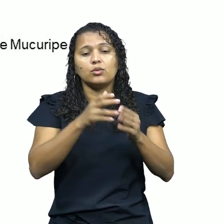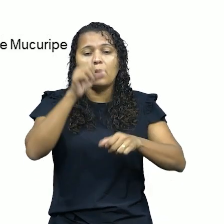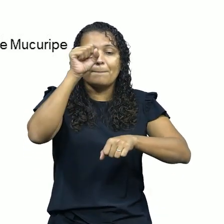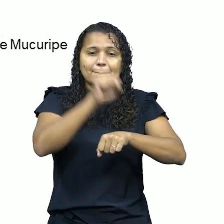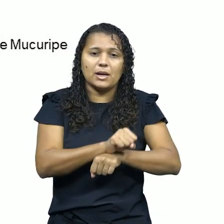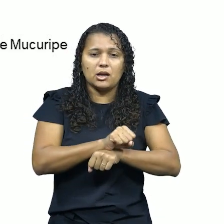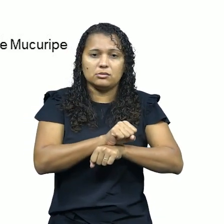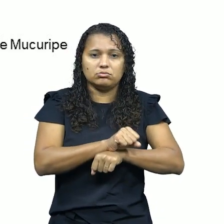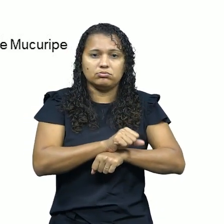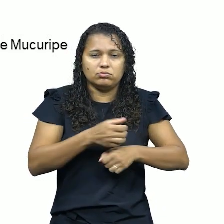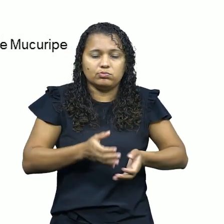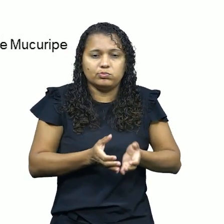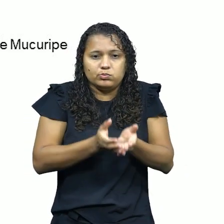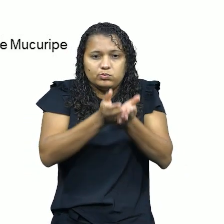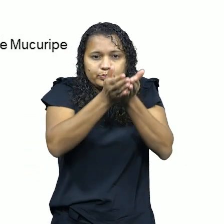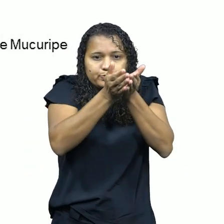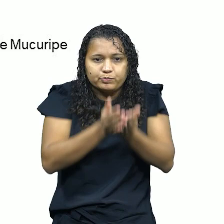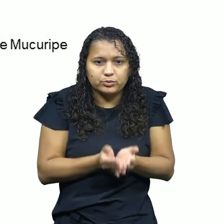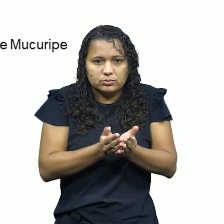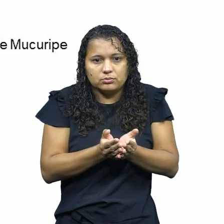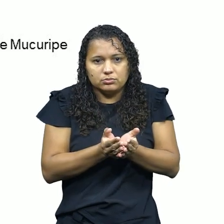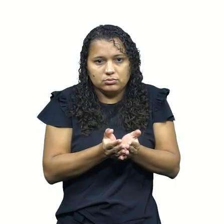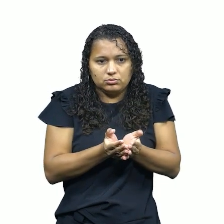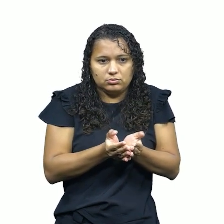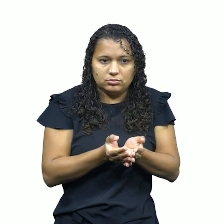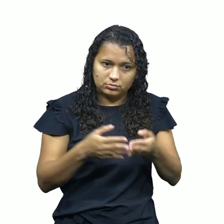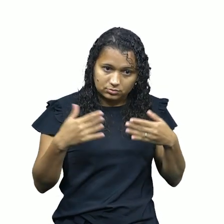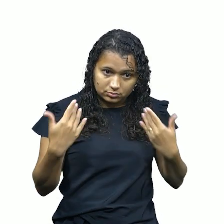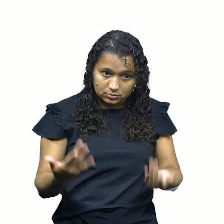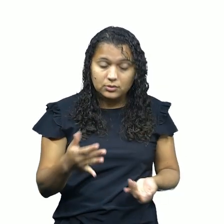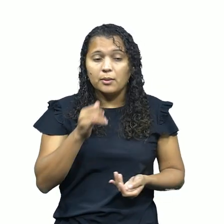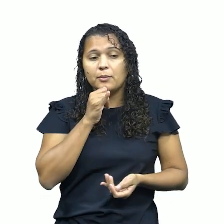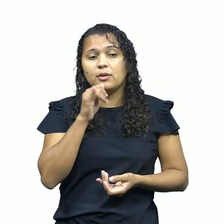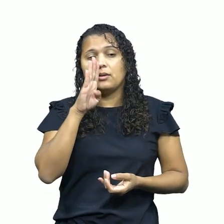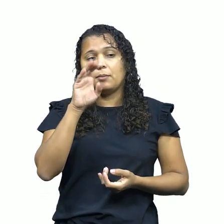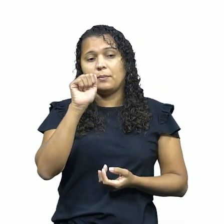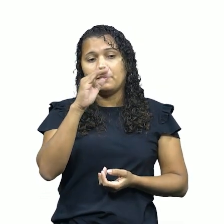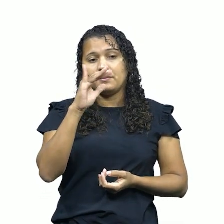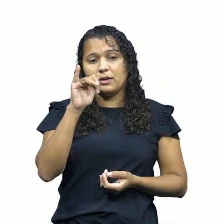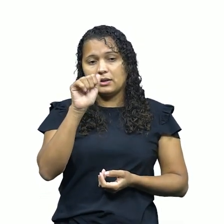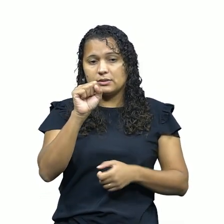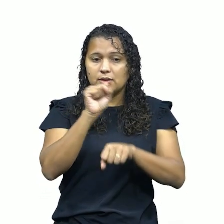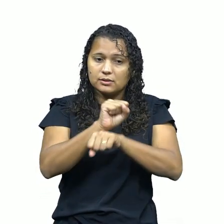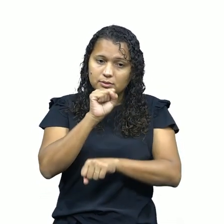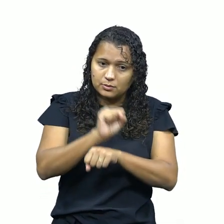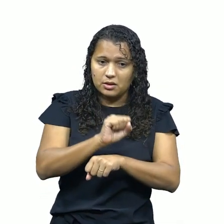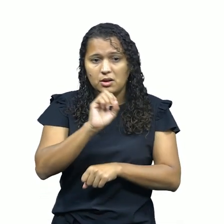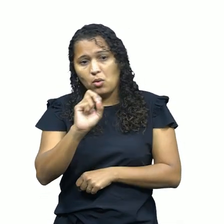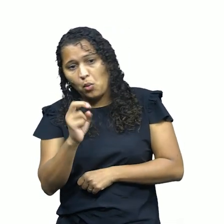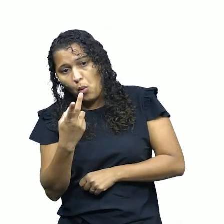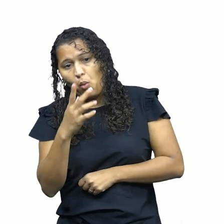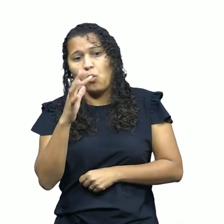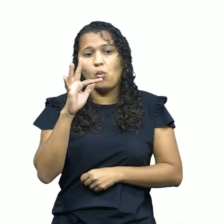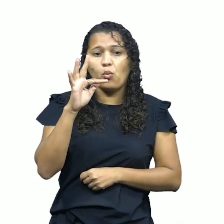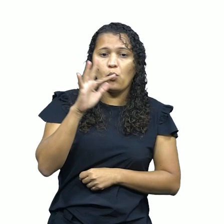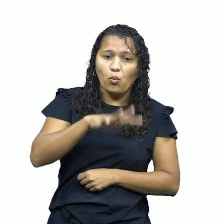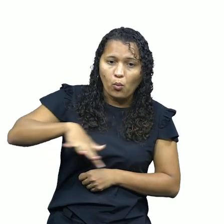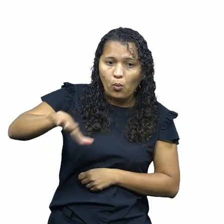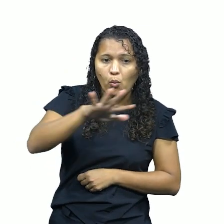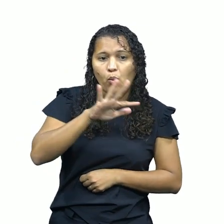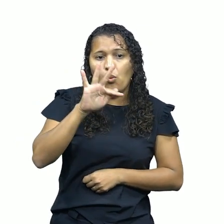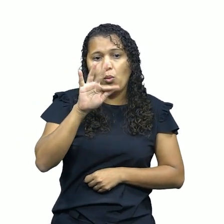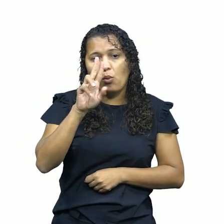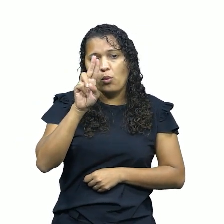Ele atraca, ele faz o seu acostamento. E as bacias de espera, ou também conhecidas como área